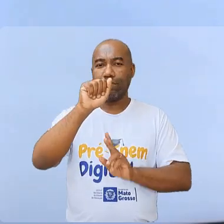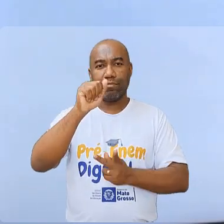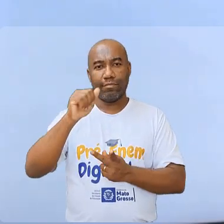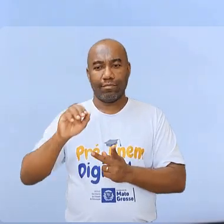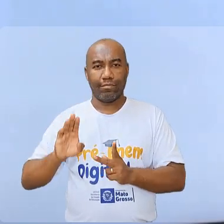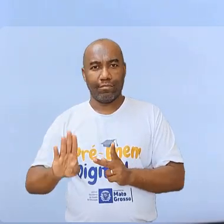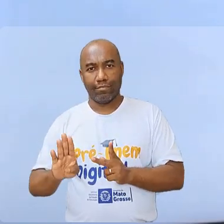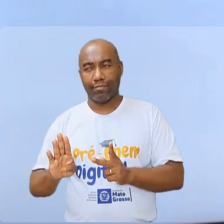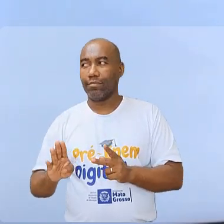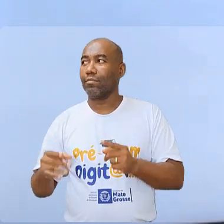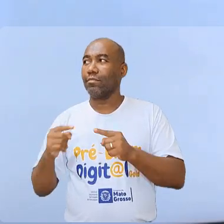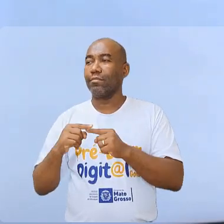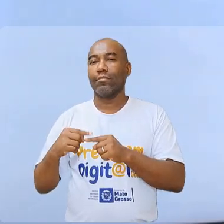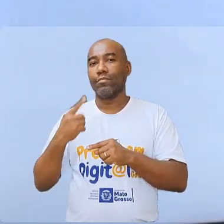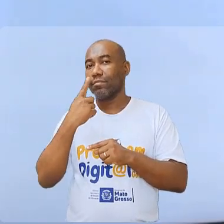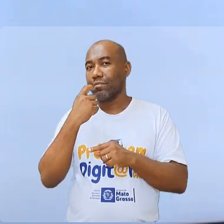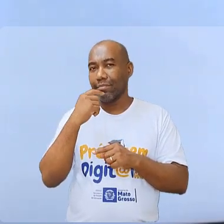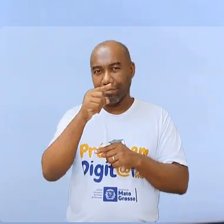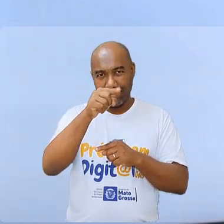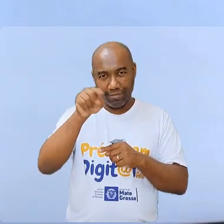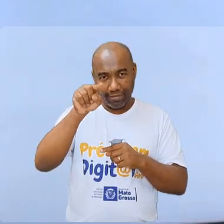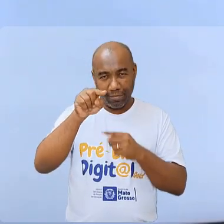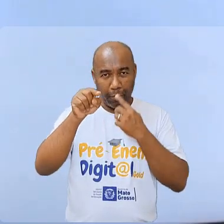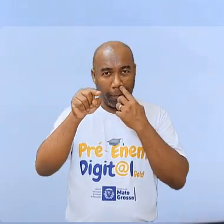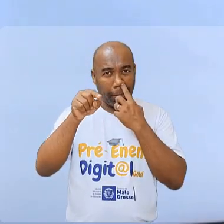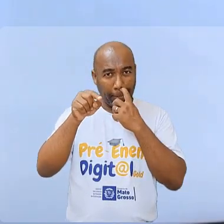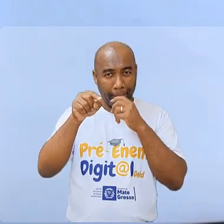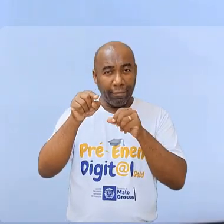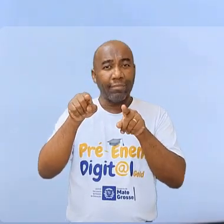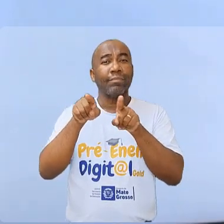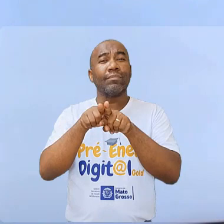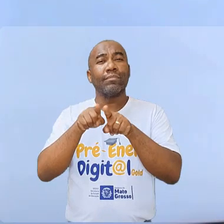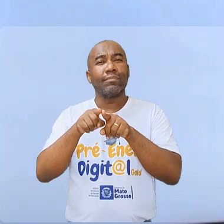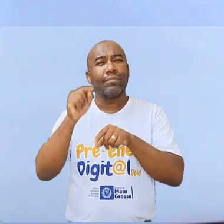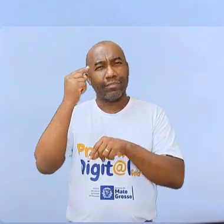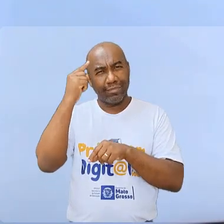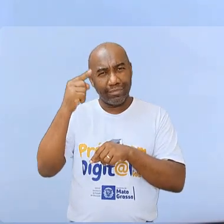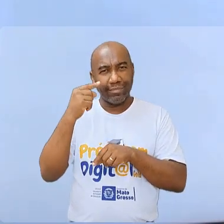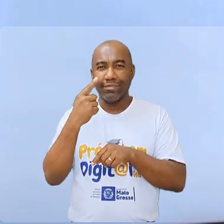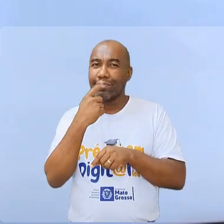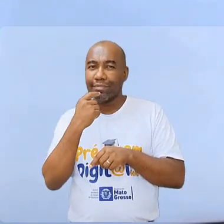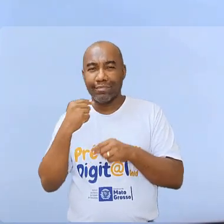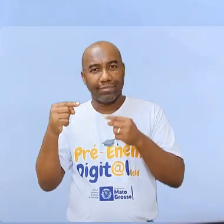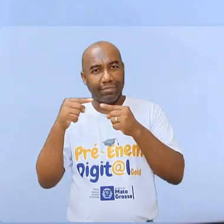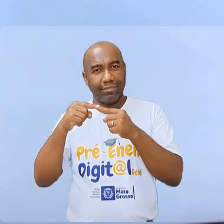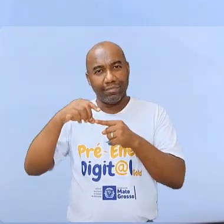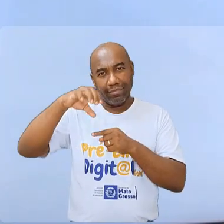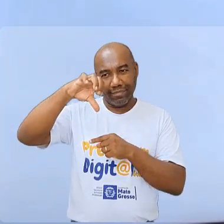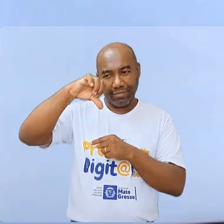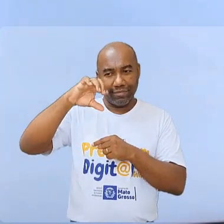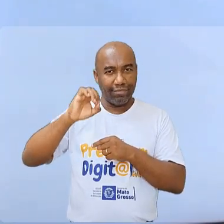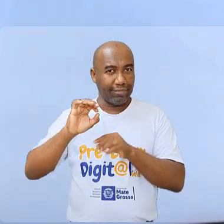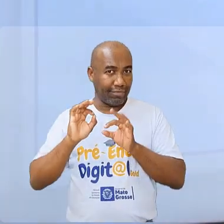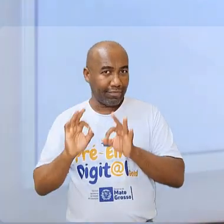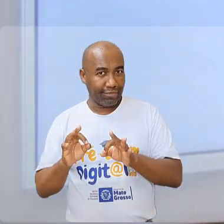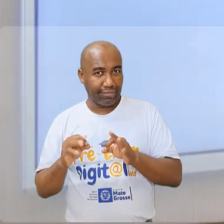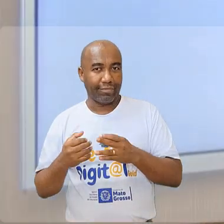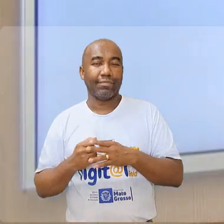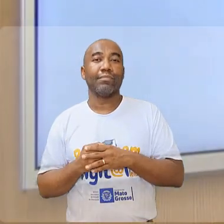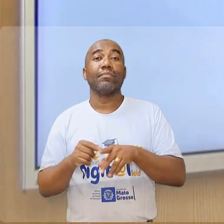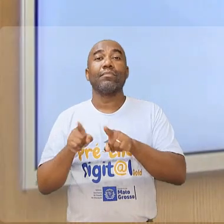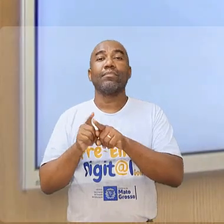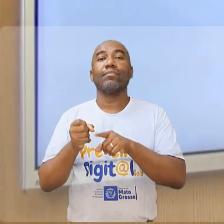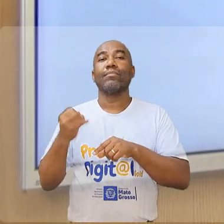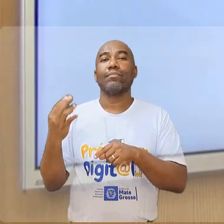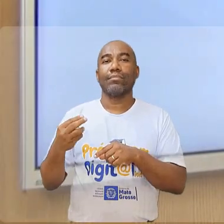aí só pode ser um longo vermelho porque o vermelho mais o rosto lembra é 90 graus tá certo eu tenho aqui